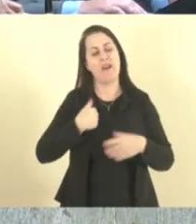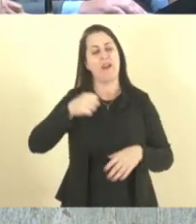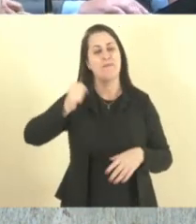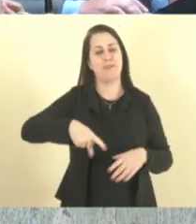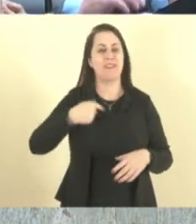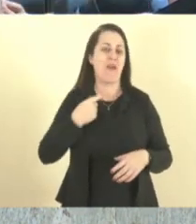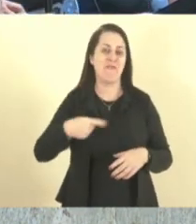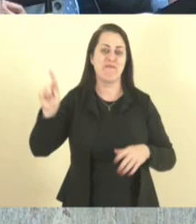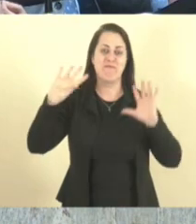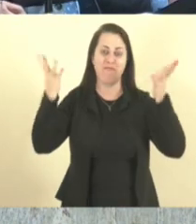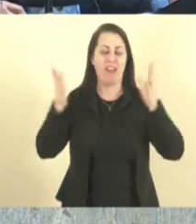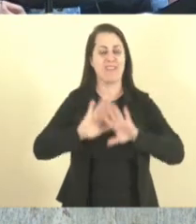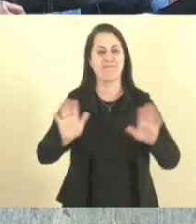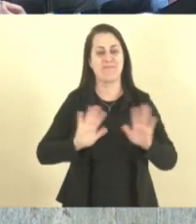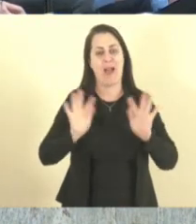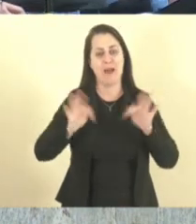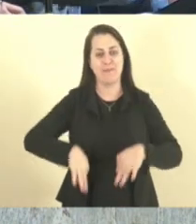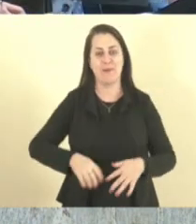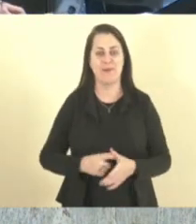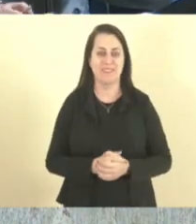Parar de falar por aqui, presidente, já está bom.